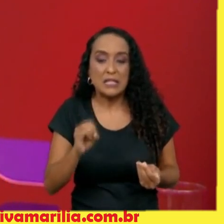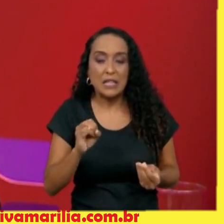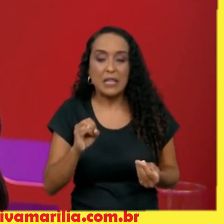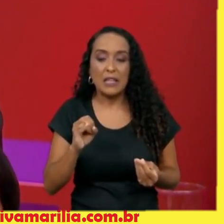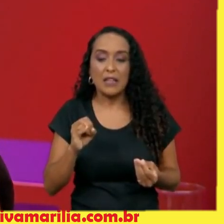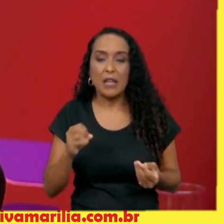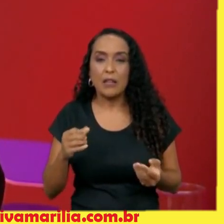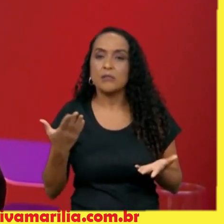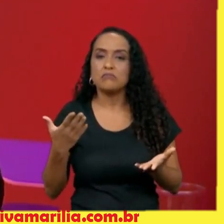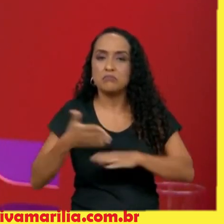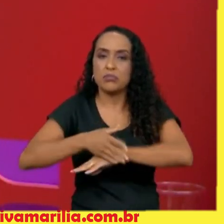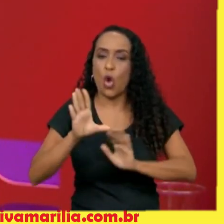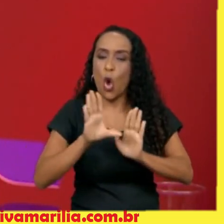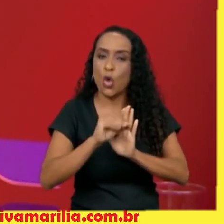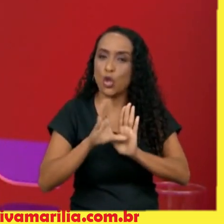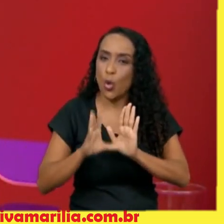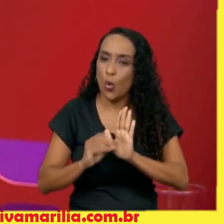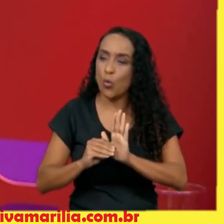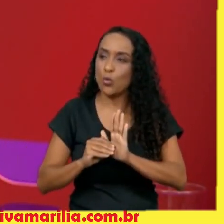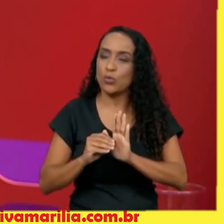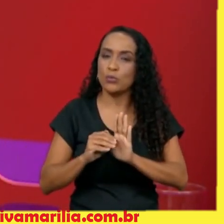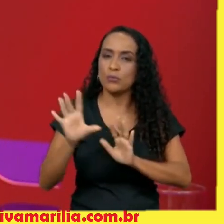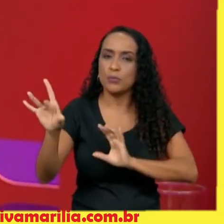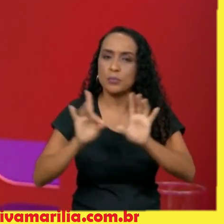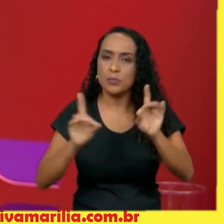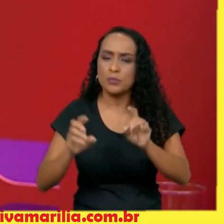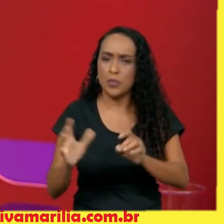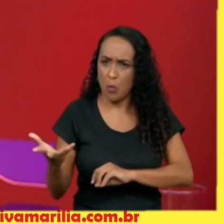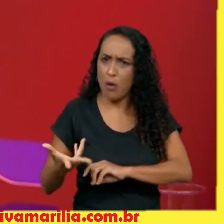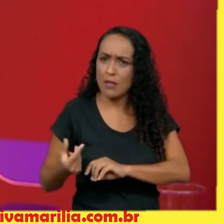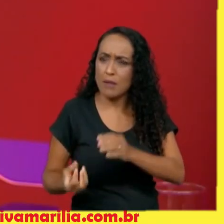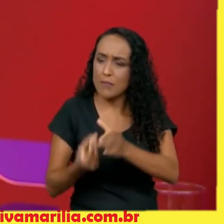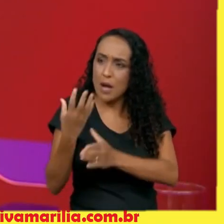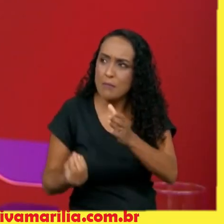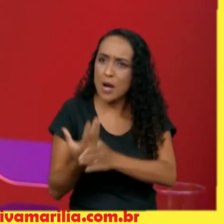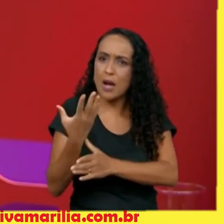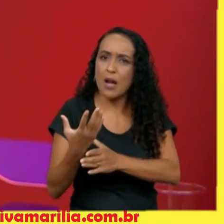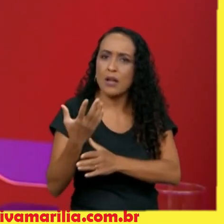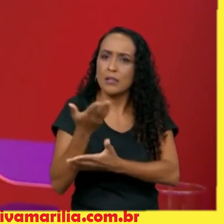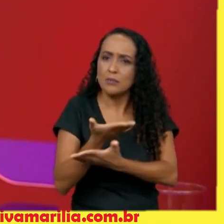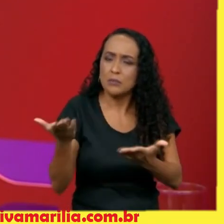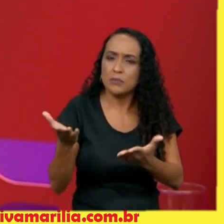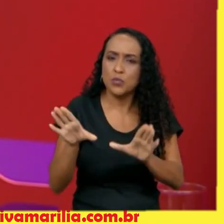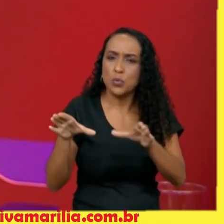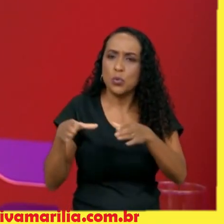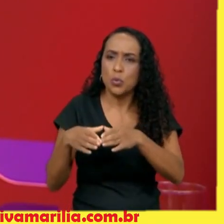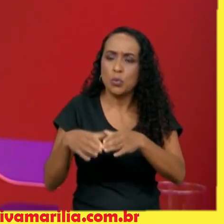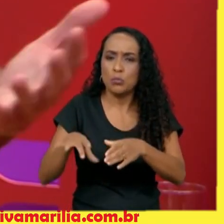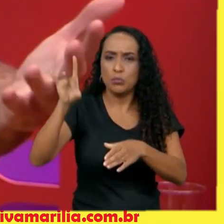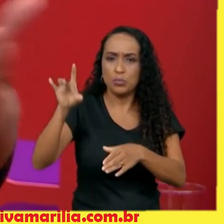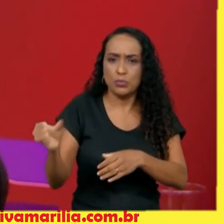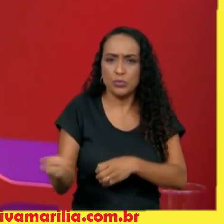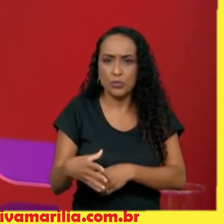entrar conteúdo alternativo de alta qualidade que vem sendo produzido por esses excelentes jornalistas que nós